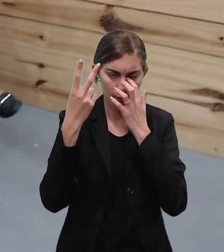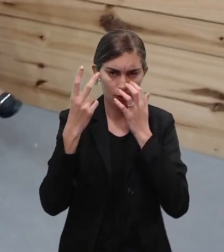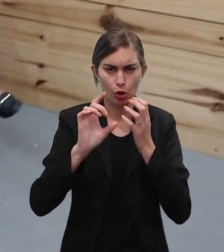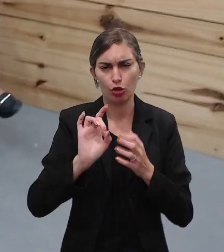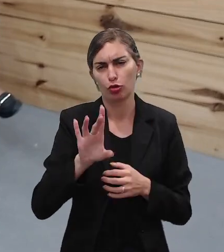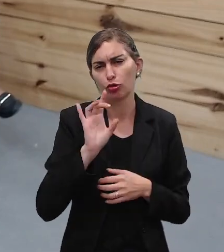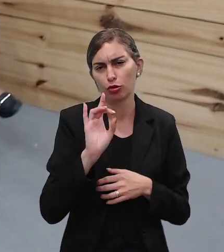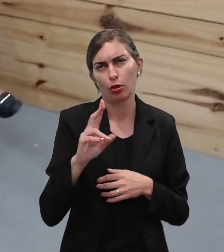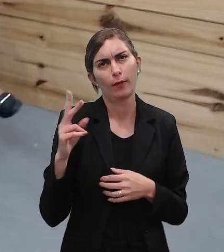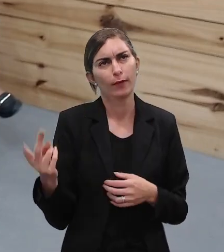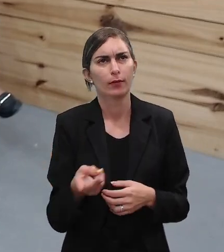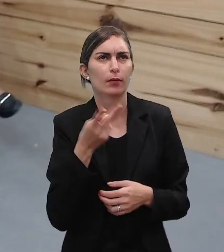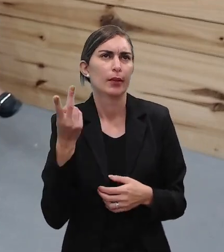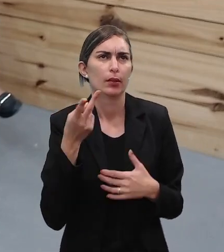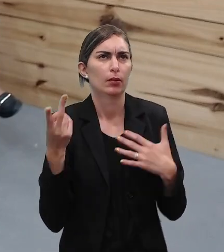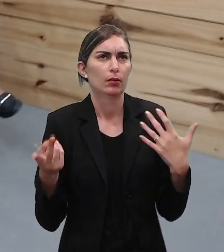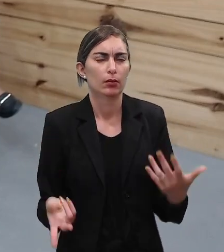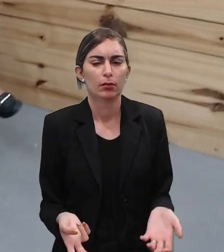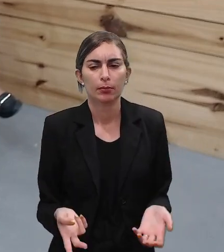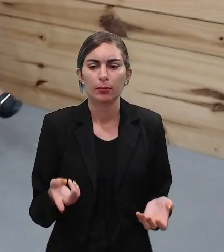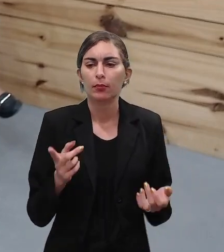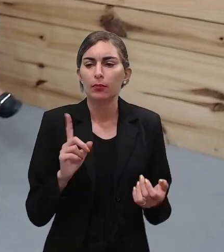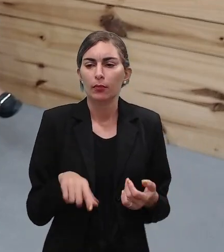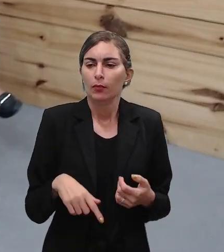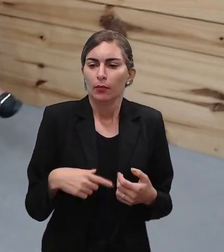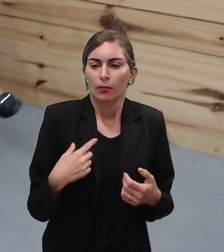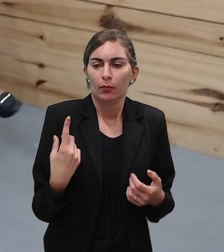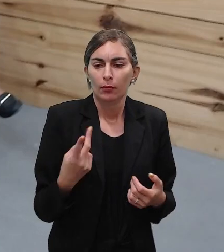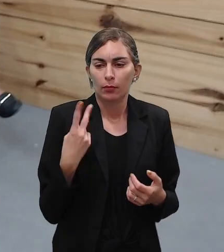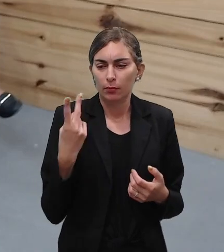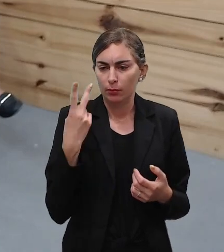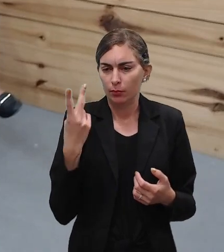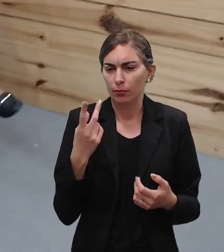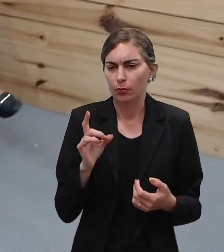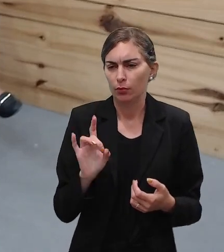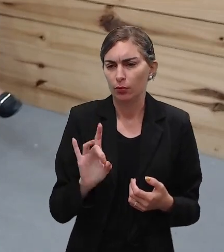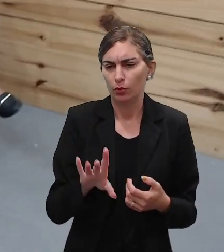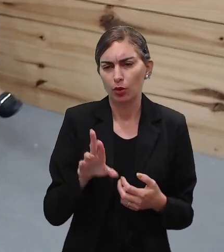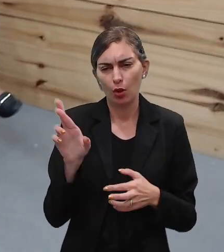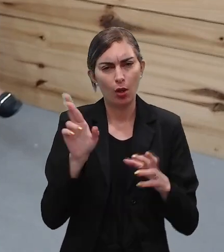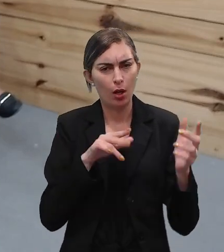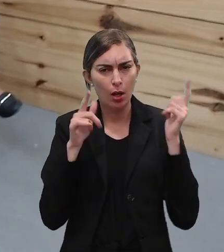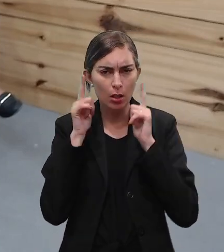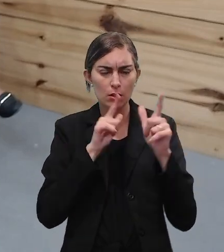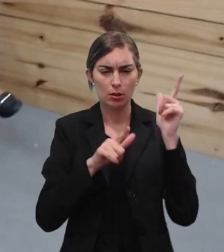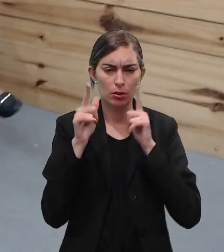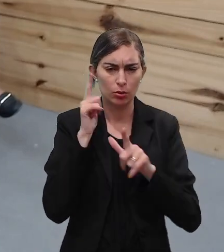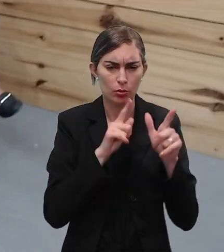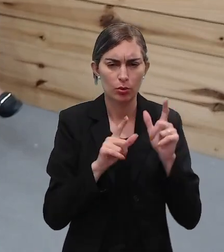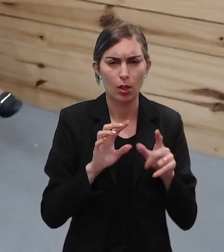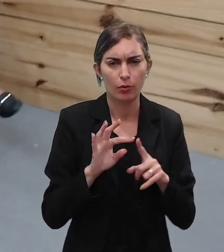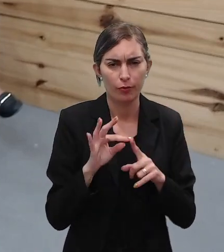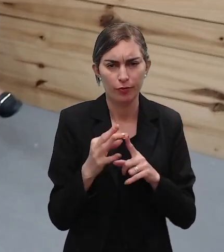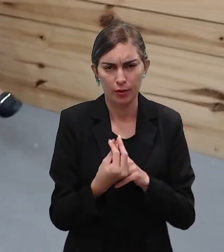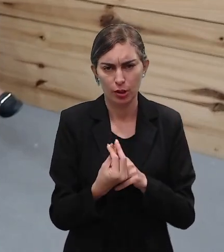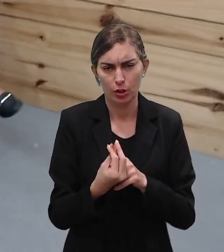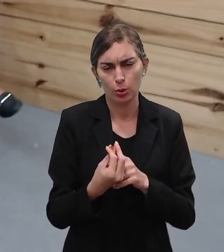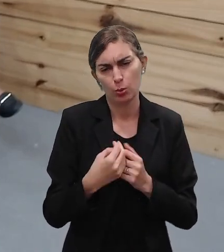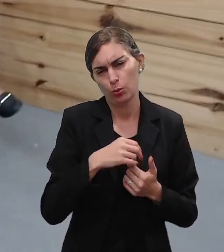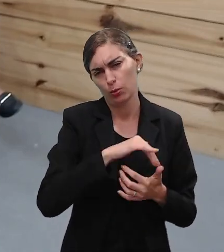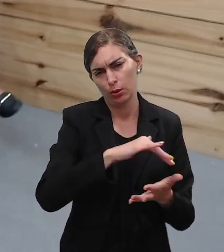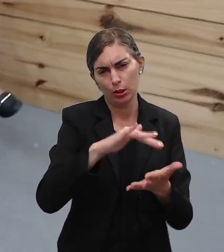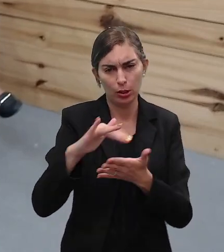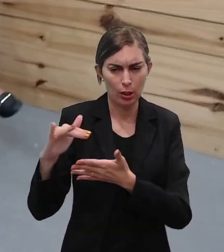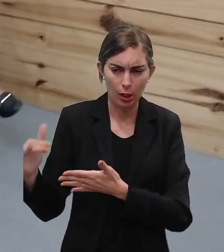não só valores, digamos assim, só valores, só resultados físicos, né? Que são a